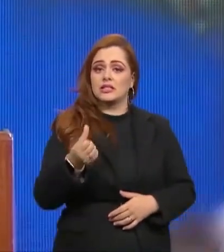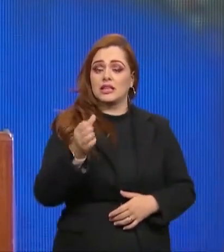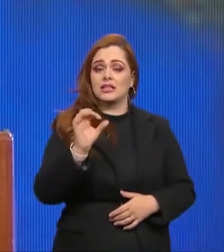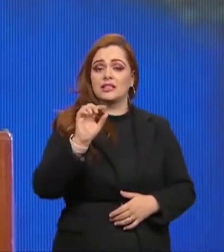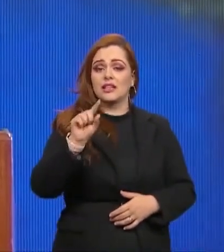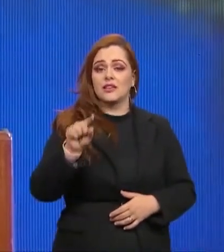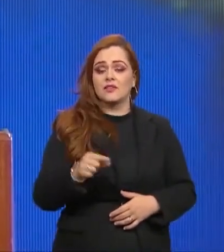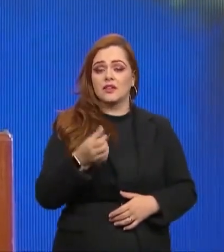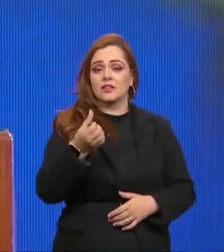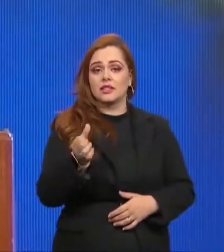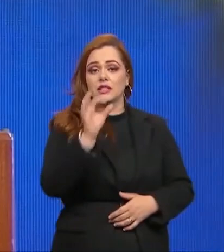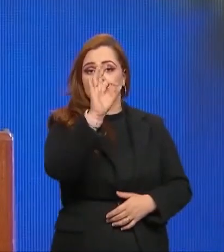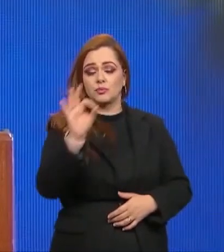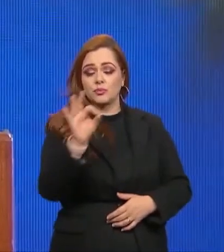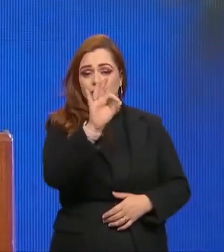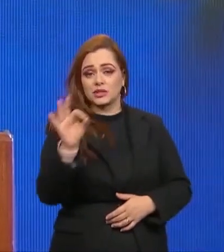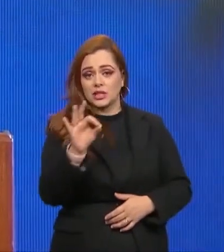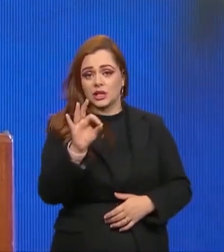66,11% do desmatamento